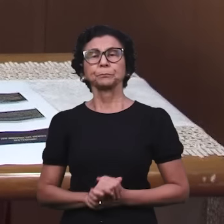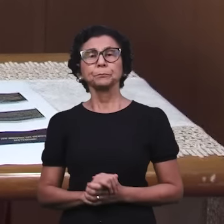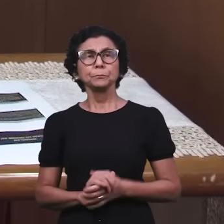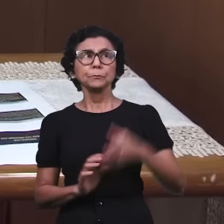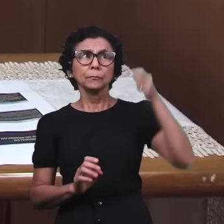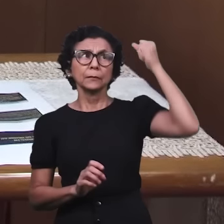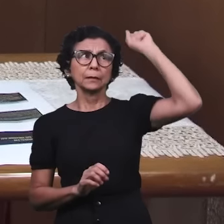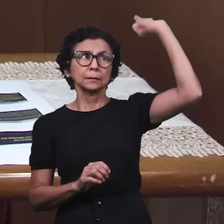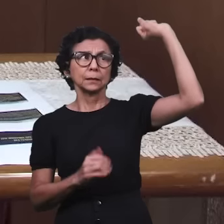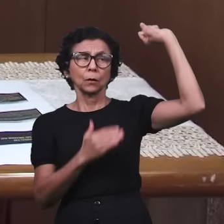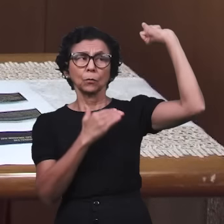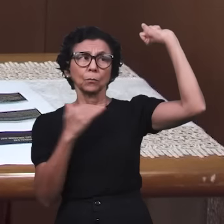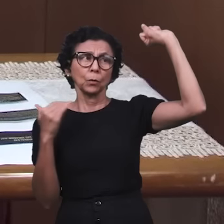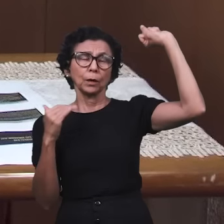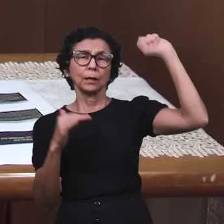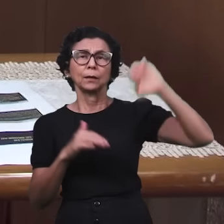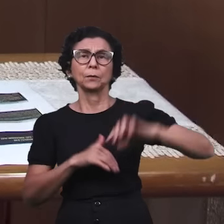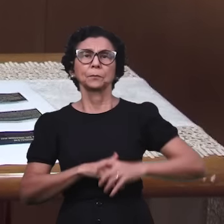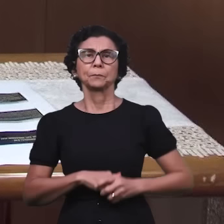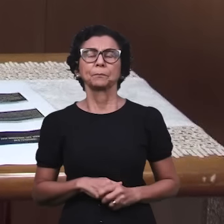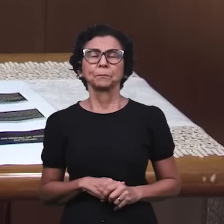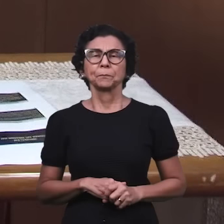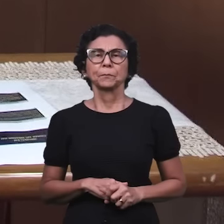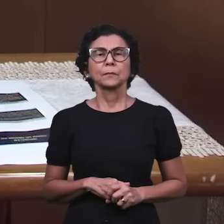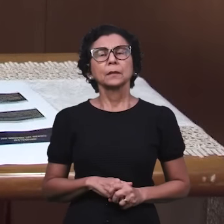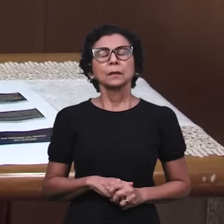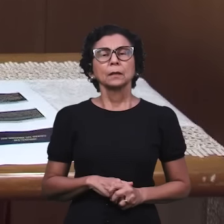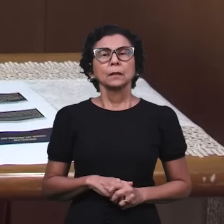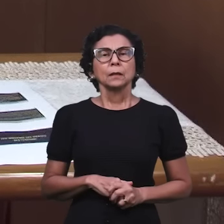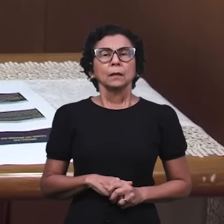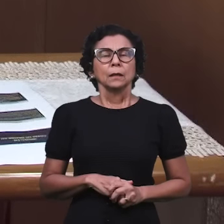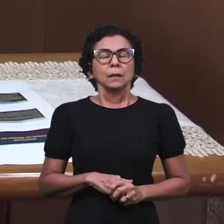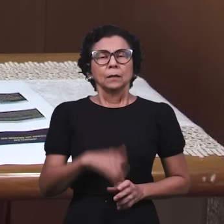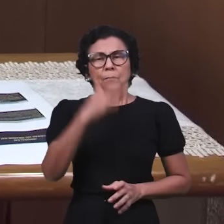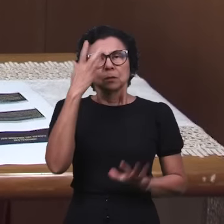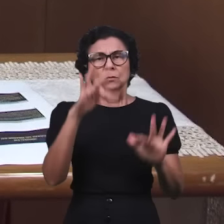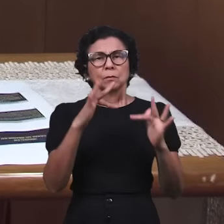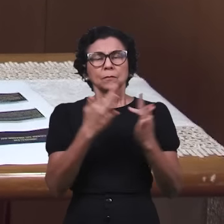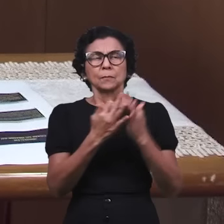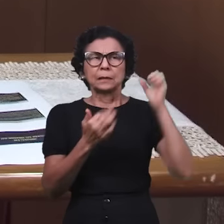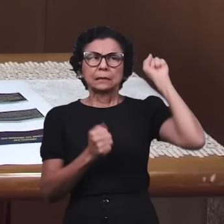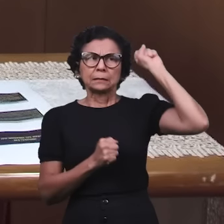foi muito ajudado por um parente de Saul,